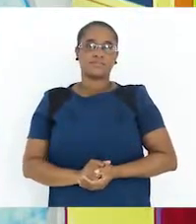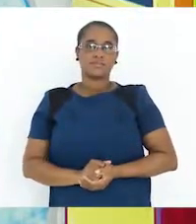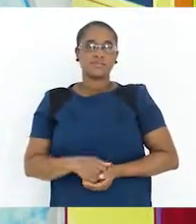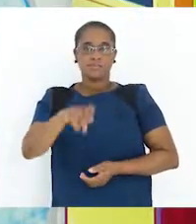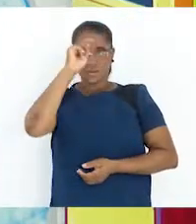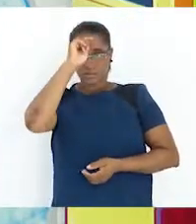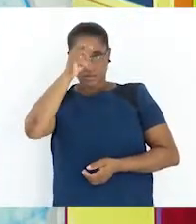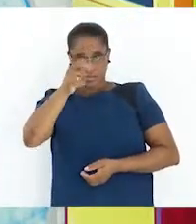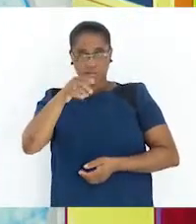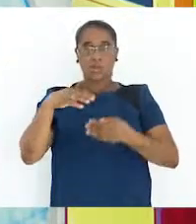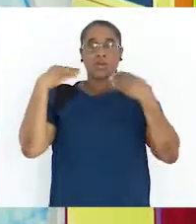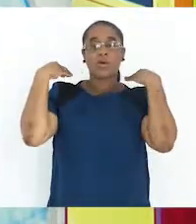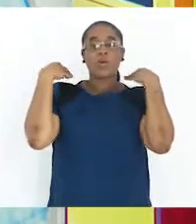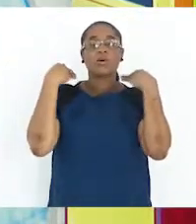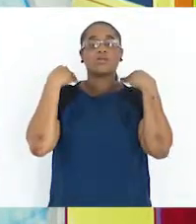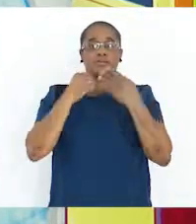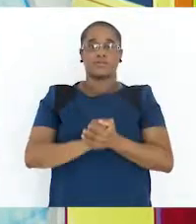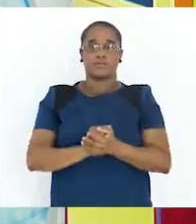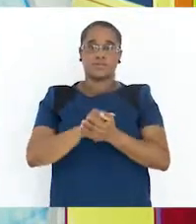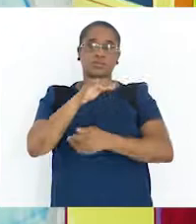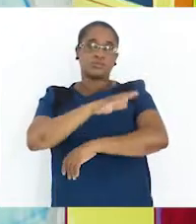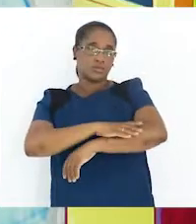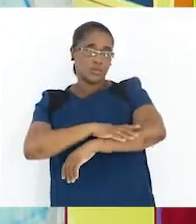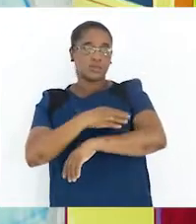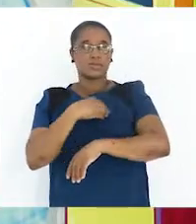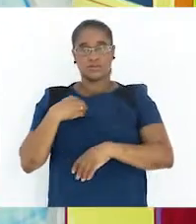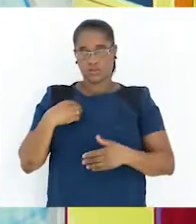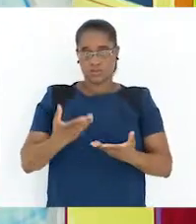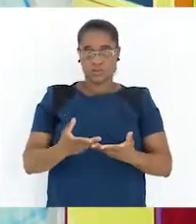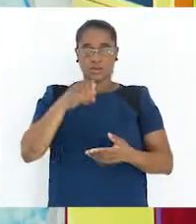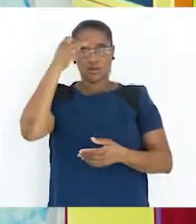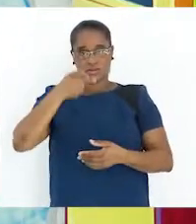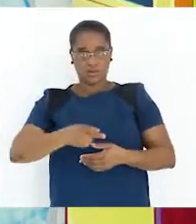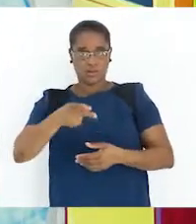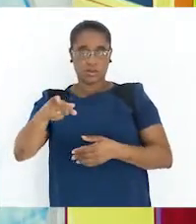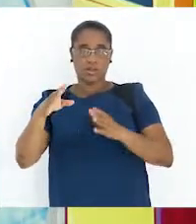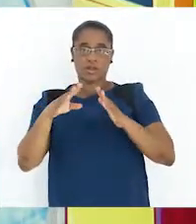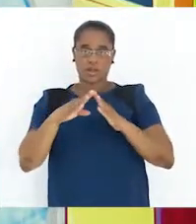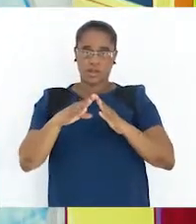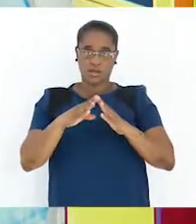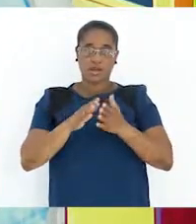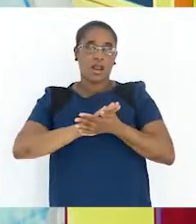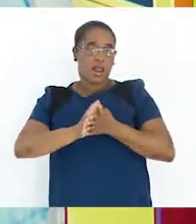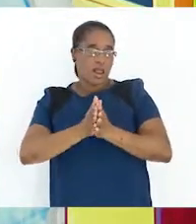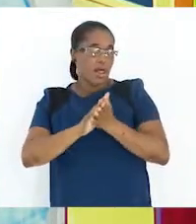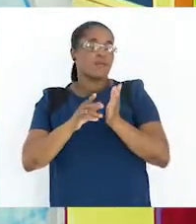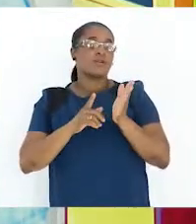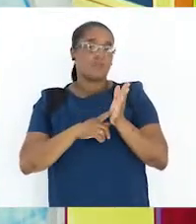Cumpram as orientações das autoridades. Fiquem em casa, lavem as